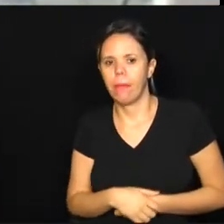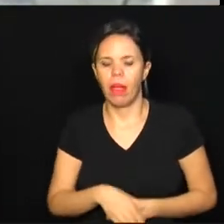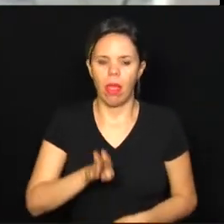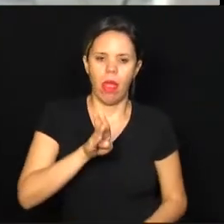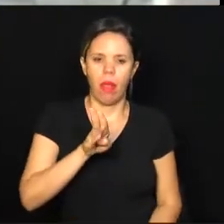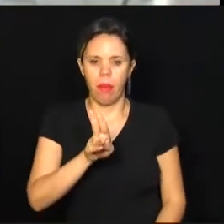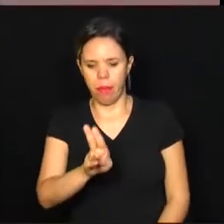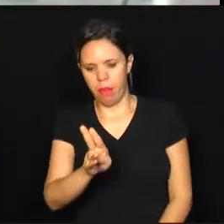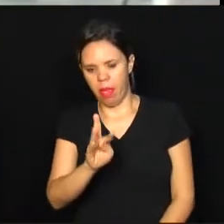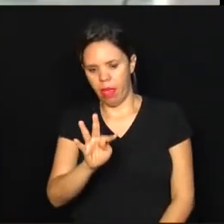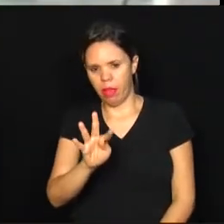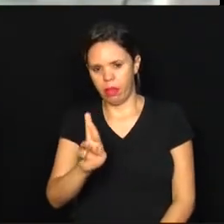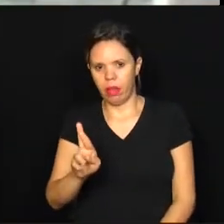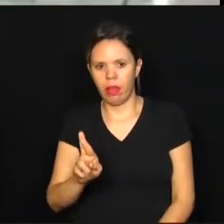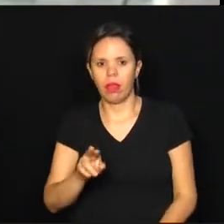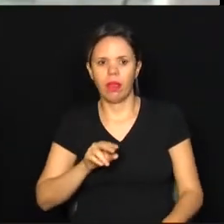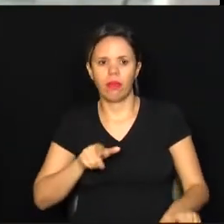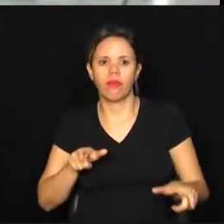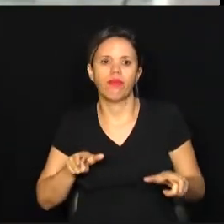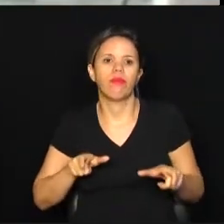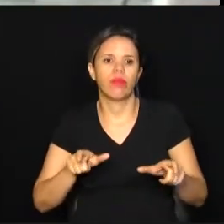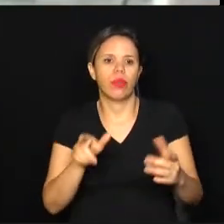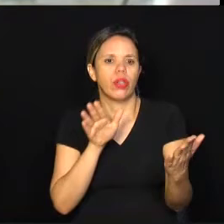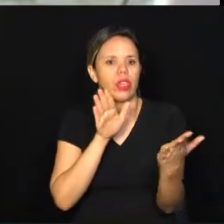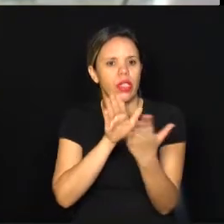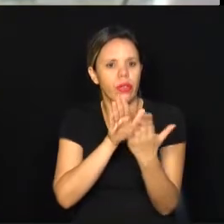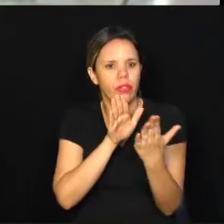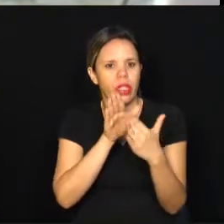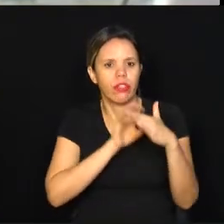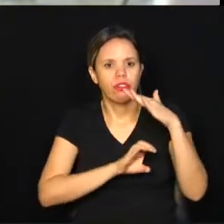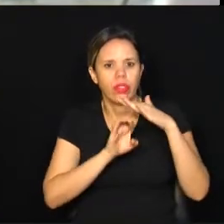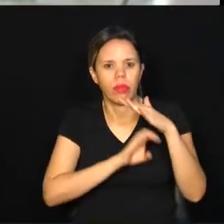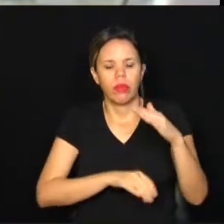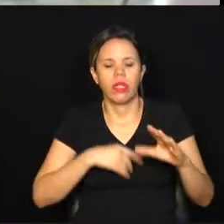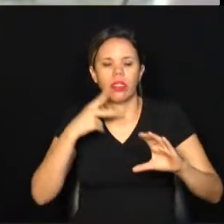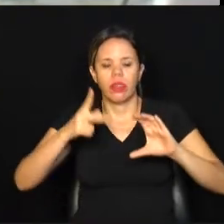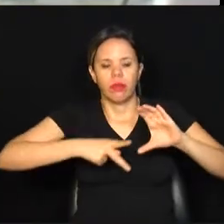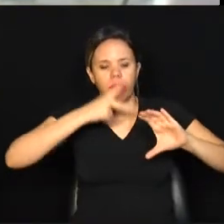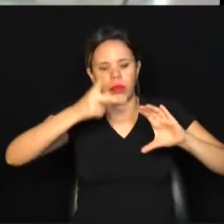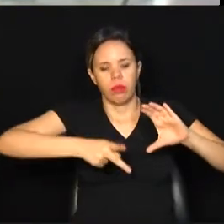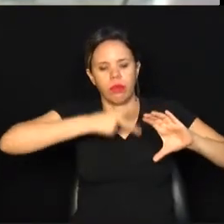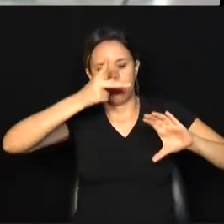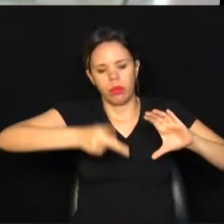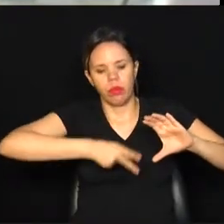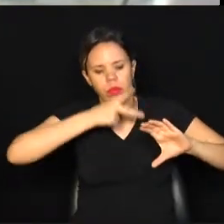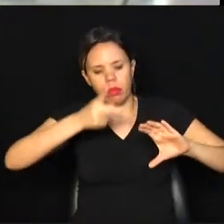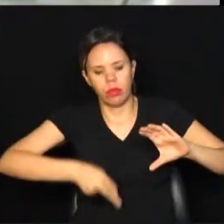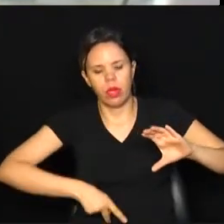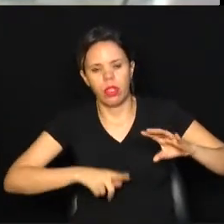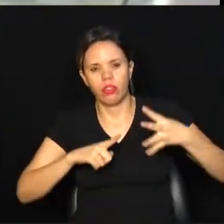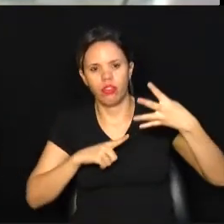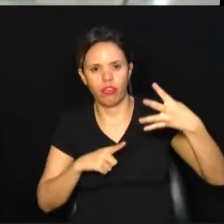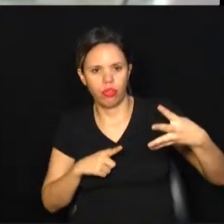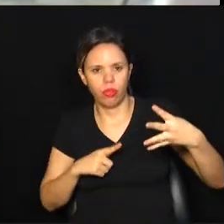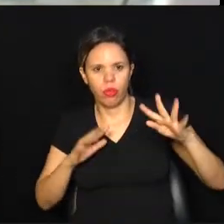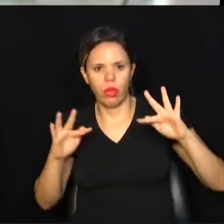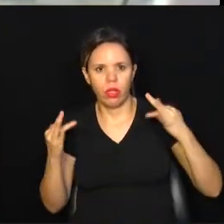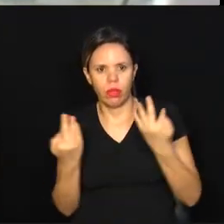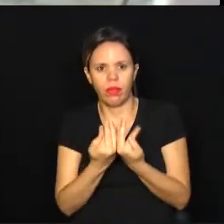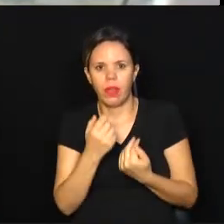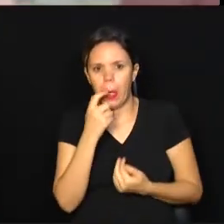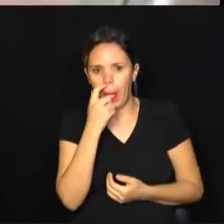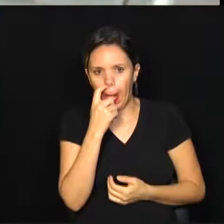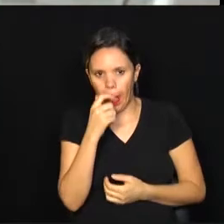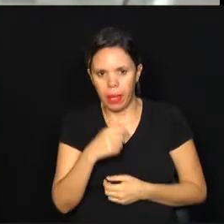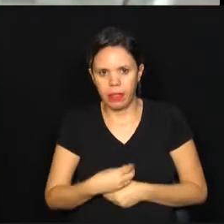por exemplo, na frente da empresa Pirelli. Ali tinha pelo menos 4 famílias